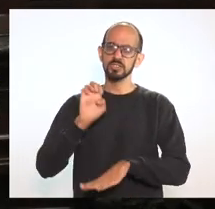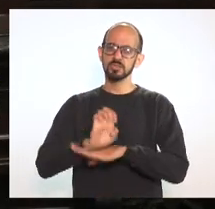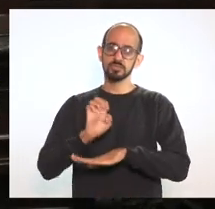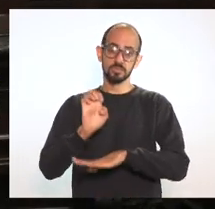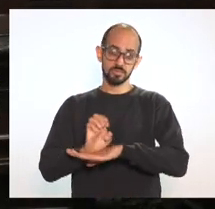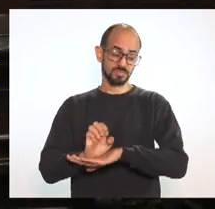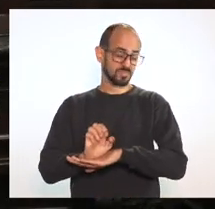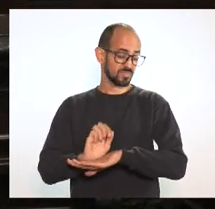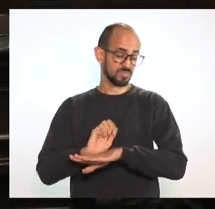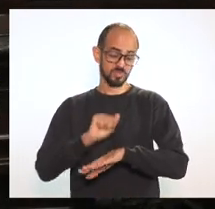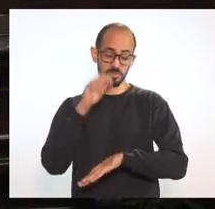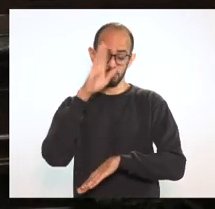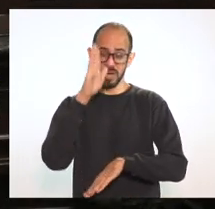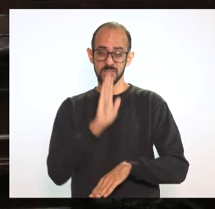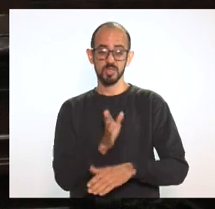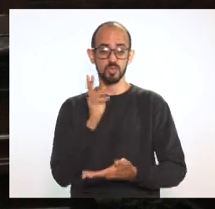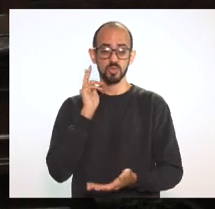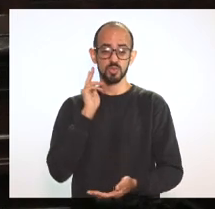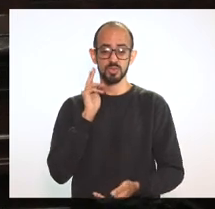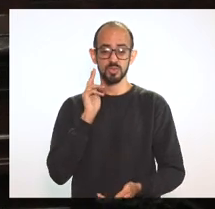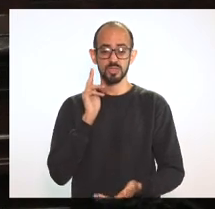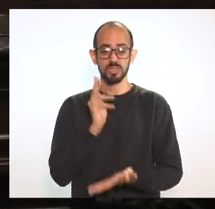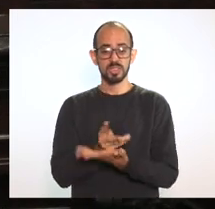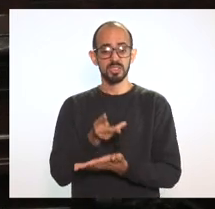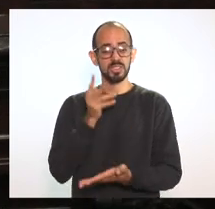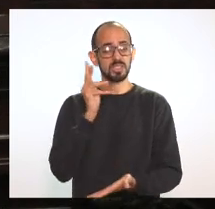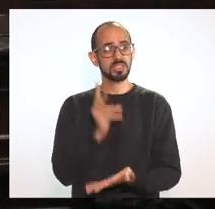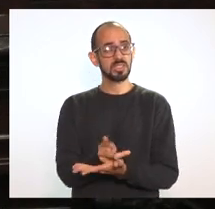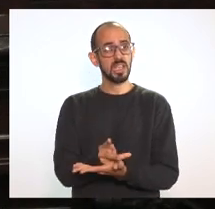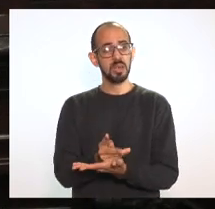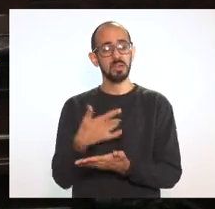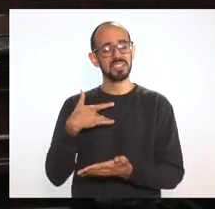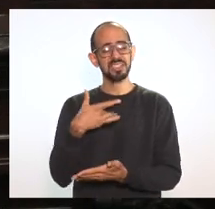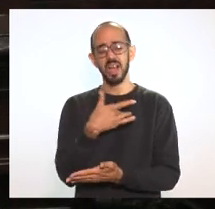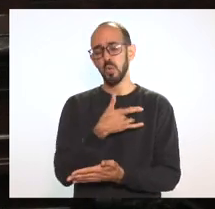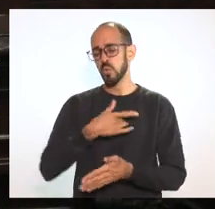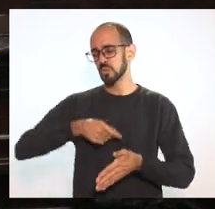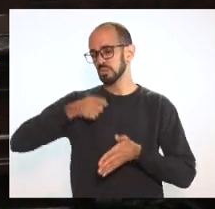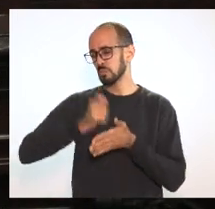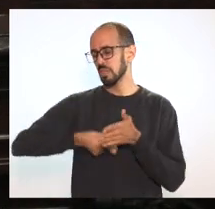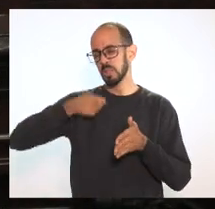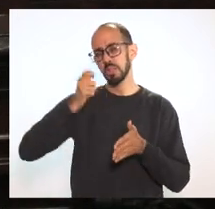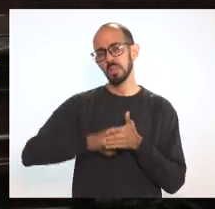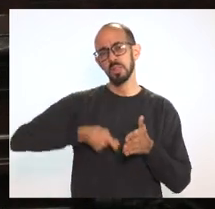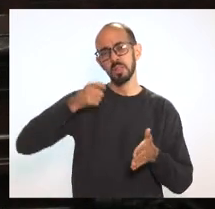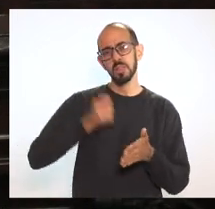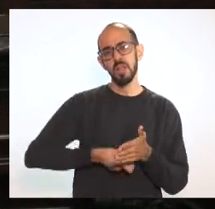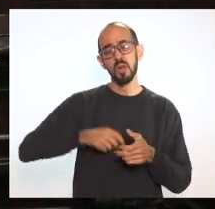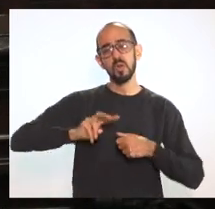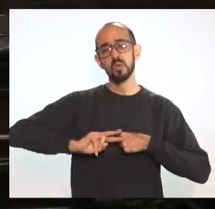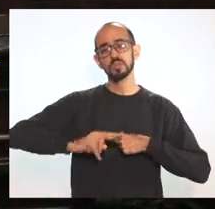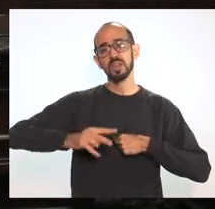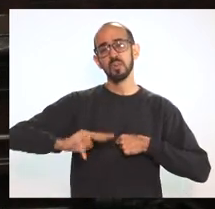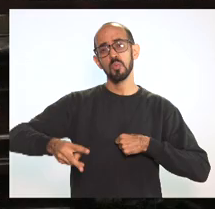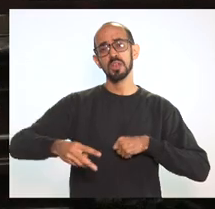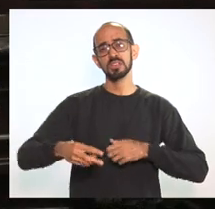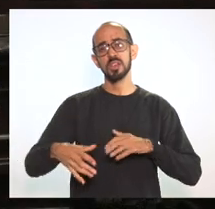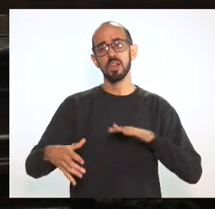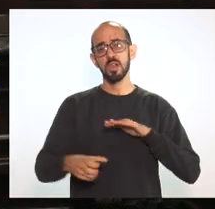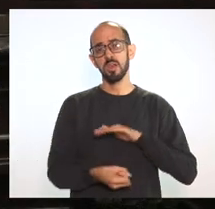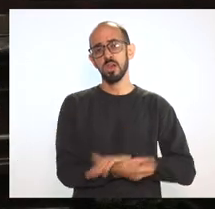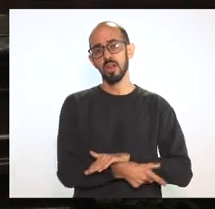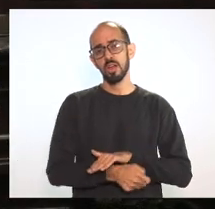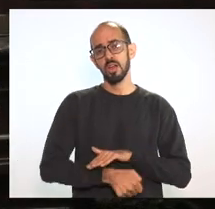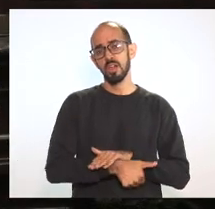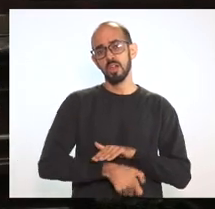confederação, a saúde é falida, combalida, fruto da roubalheira que imperou